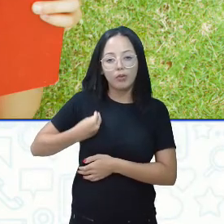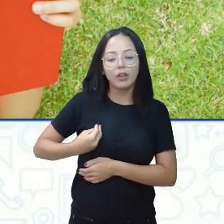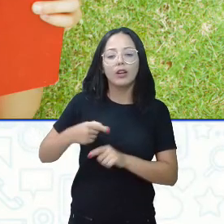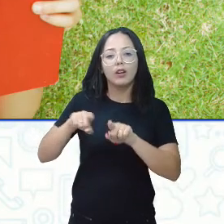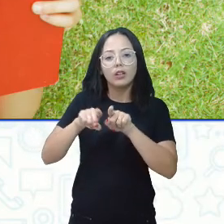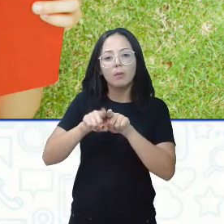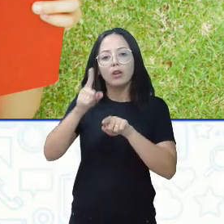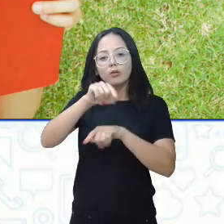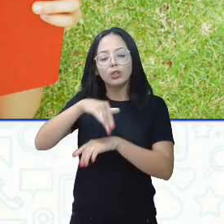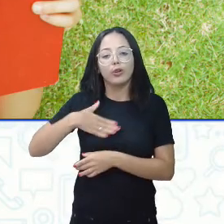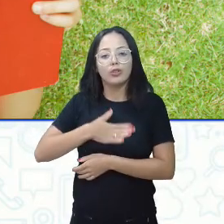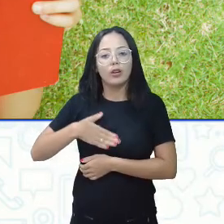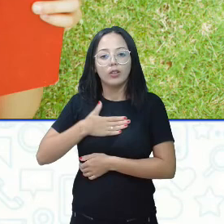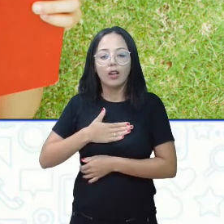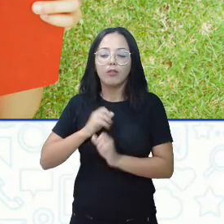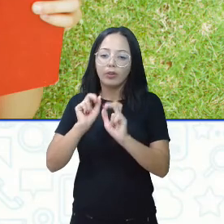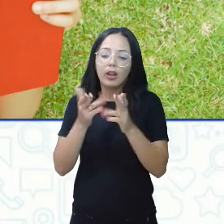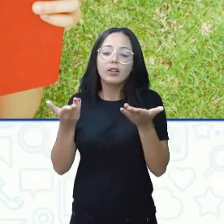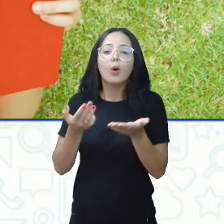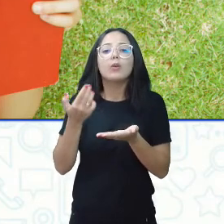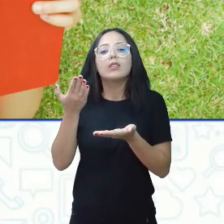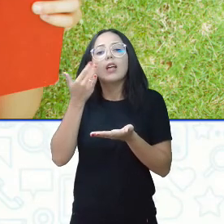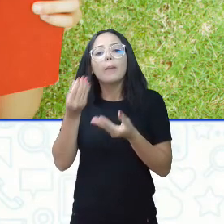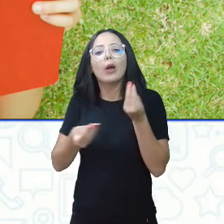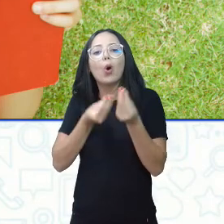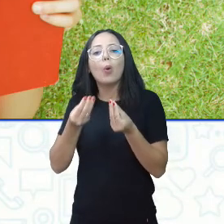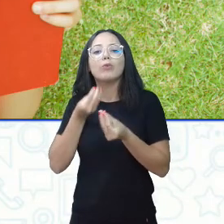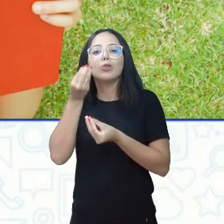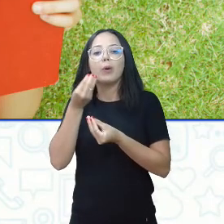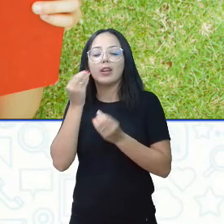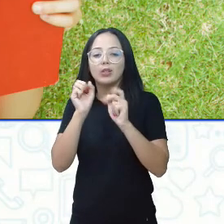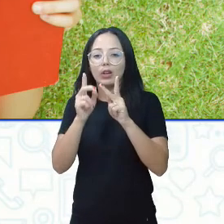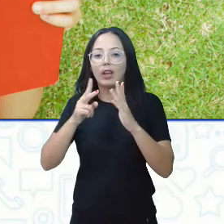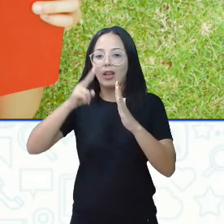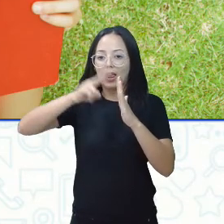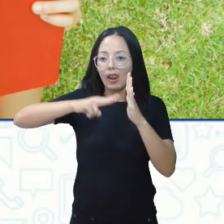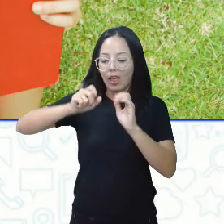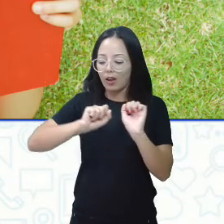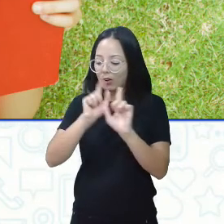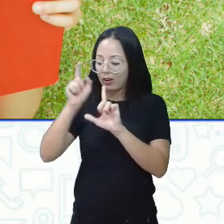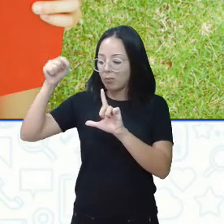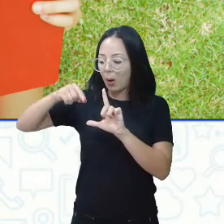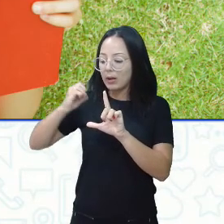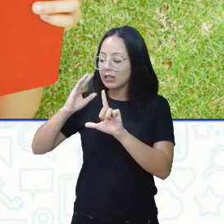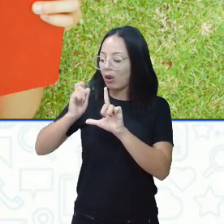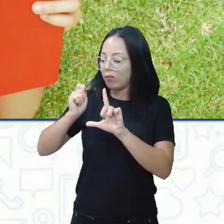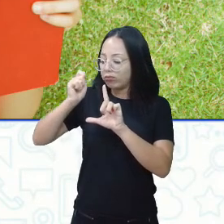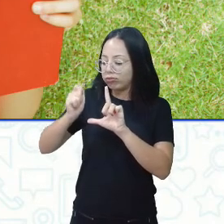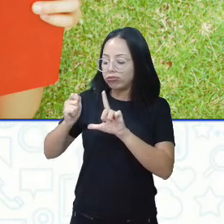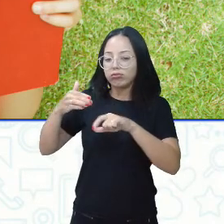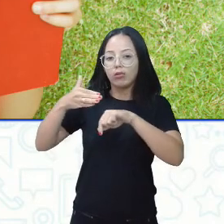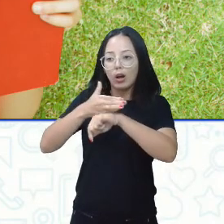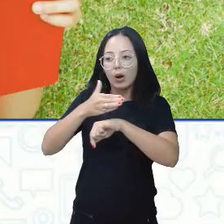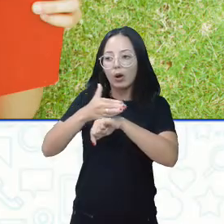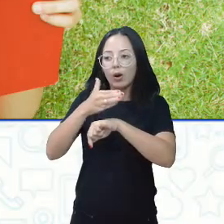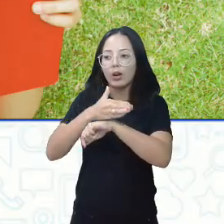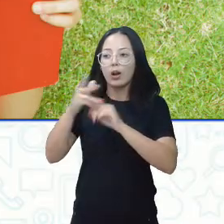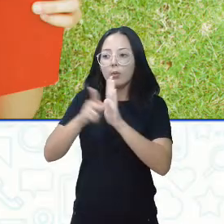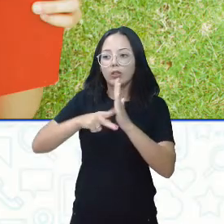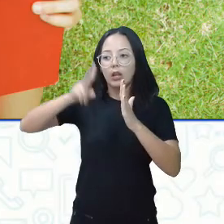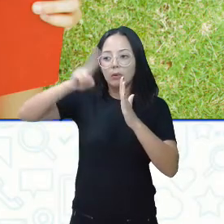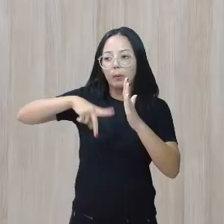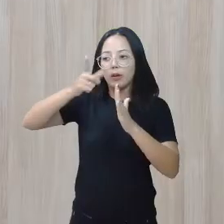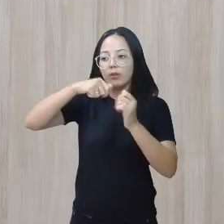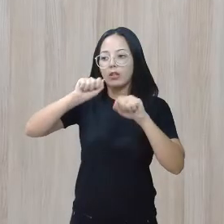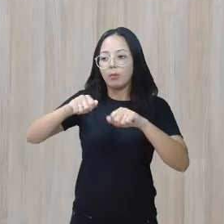vocês gostaram muito. Então, eu quero saber como é que foi essa experiência. Lê o QR Code que está aí na sua tela, que vai te levar para o Padlet e você vai